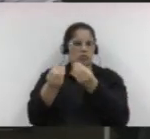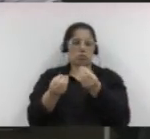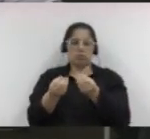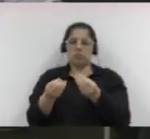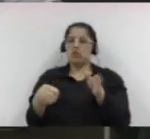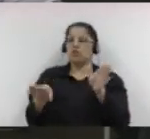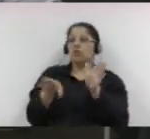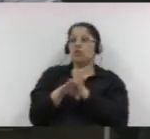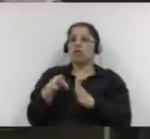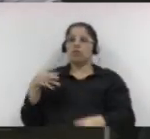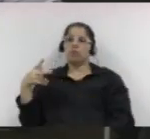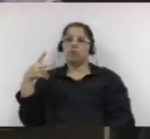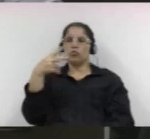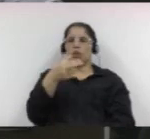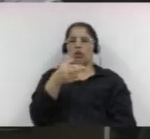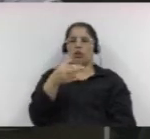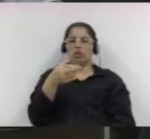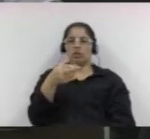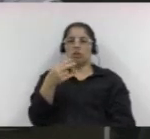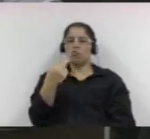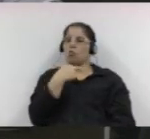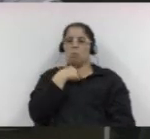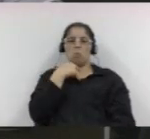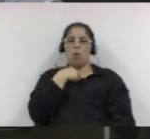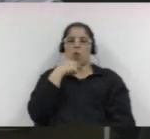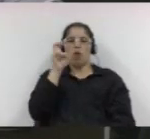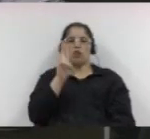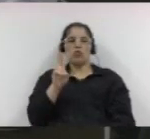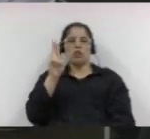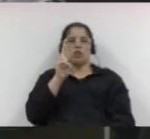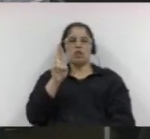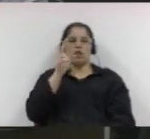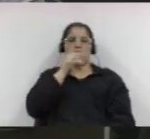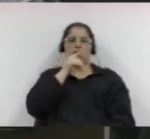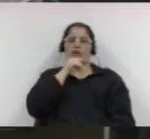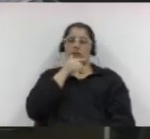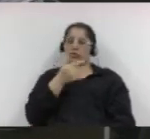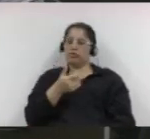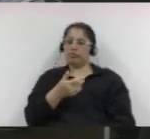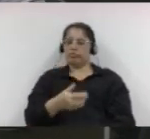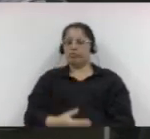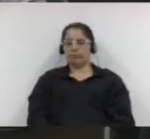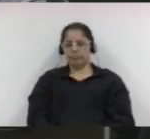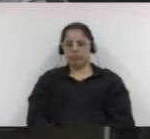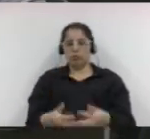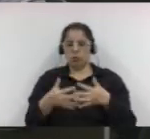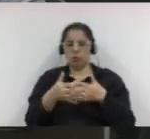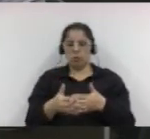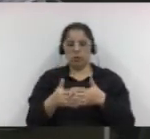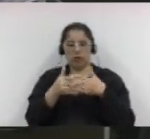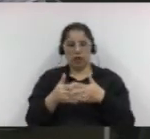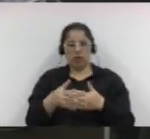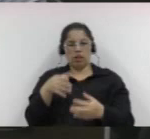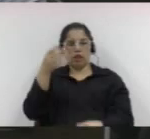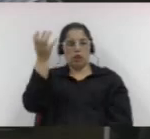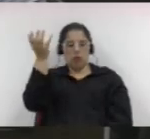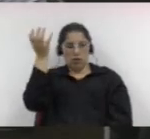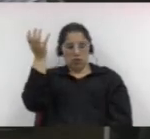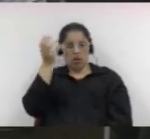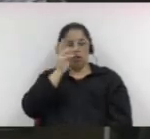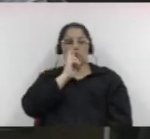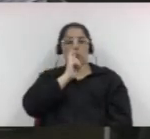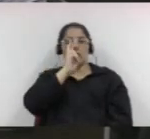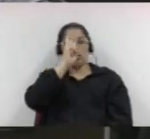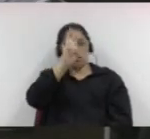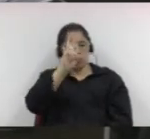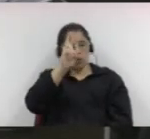cortar. Não, você não vai poder mais usar água, porque é assim, porque agora vai ter hidrômetro. Então, eu quero uma resposta da prefeitura sim, e eu